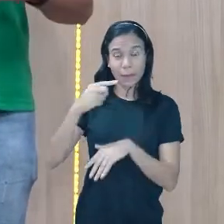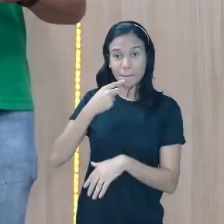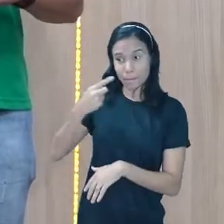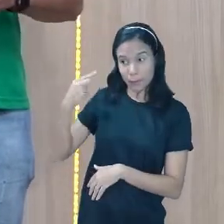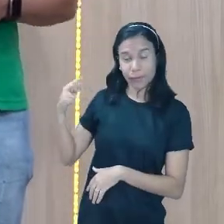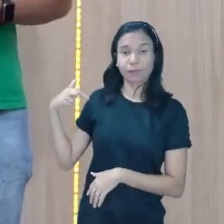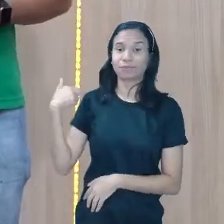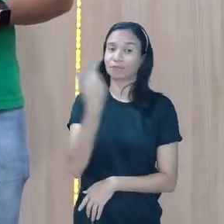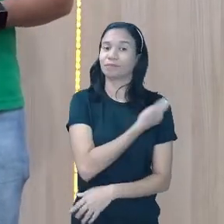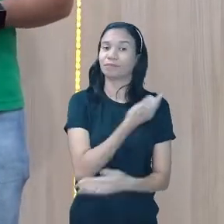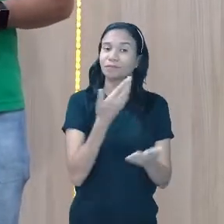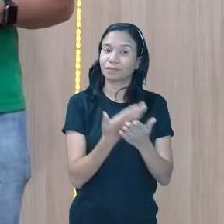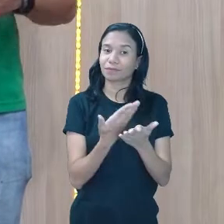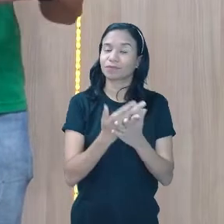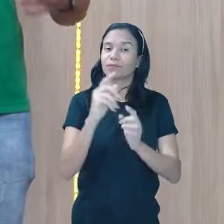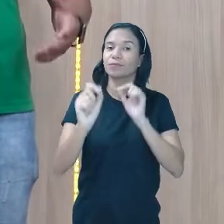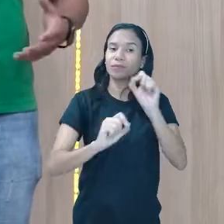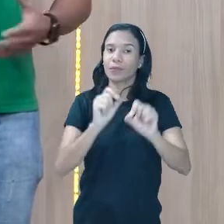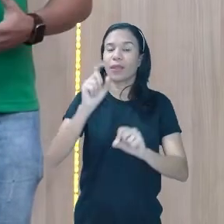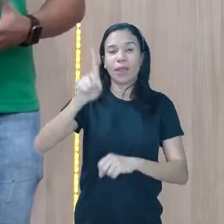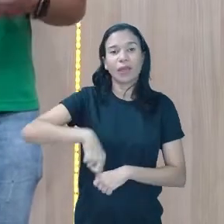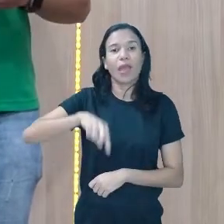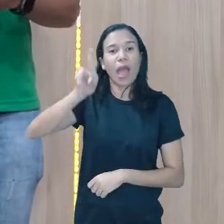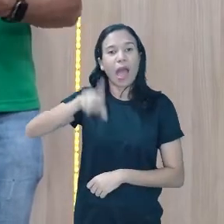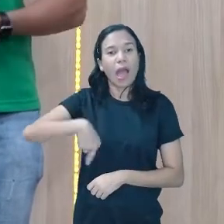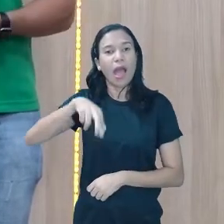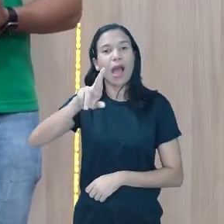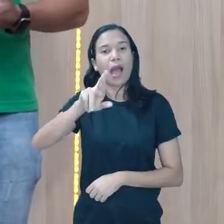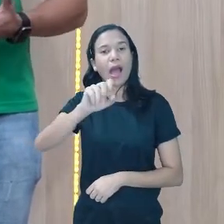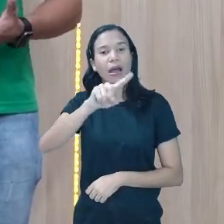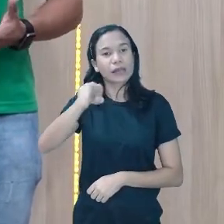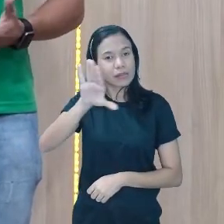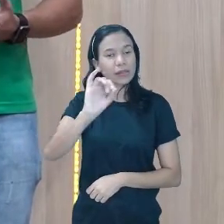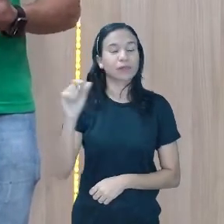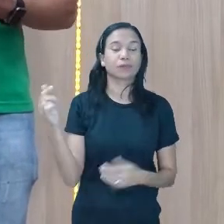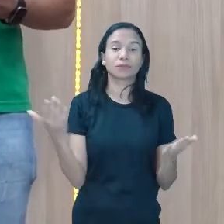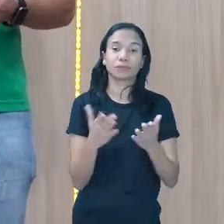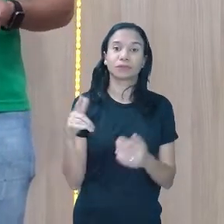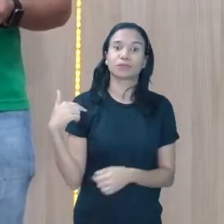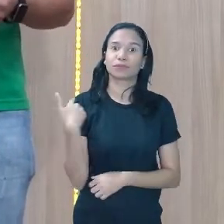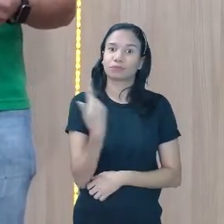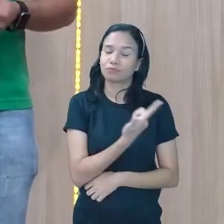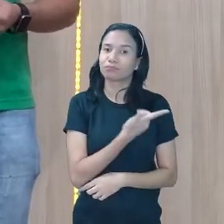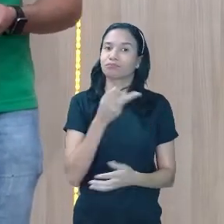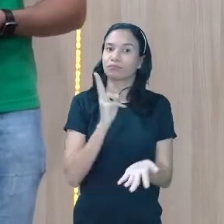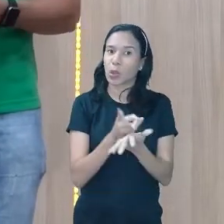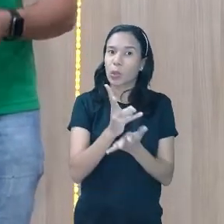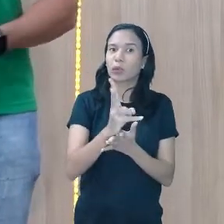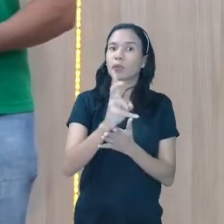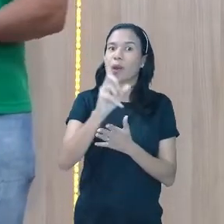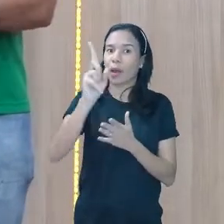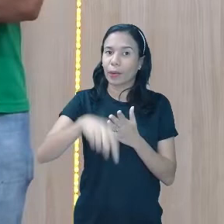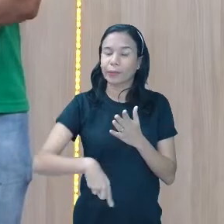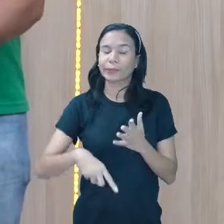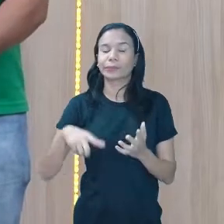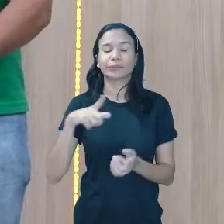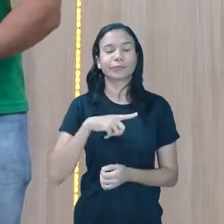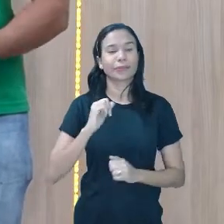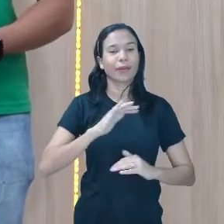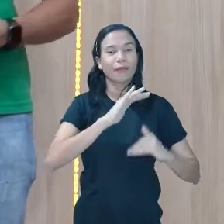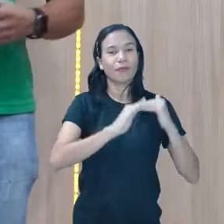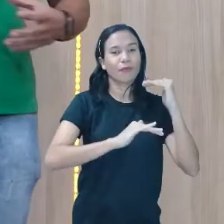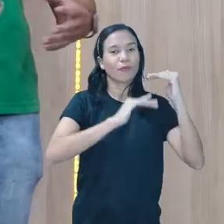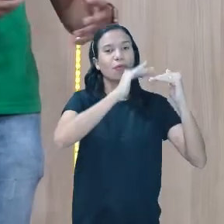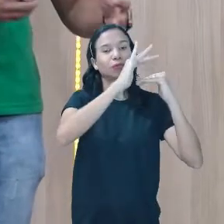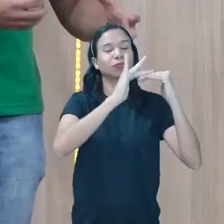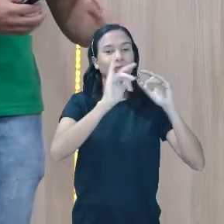passada, estudamos aí a ideia de razão e hoje nós vamos dar continuidade, né? Vamos evoluir um pouco mais